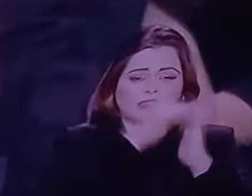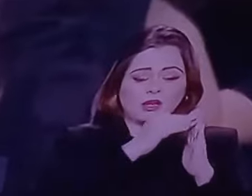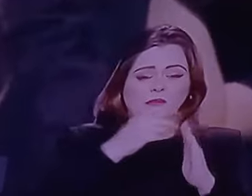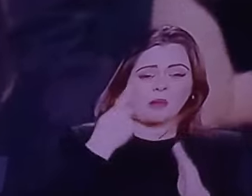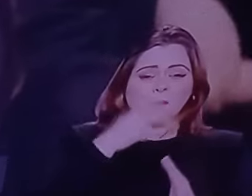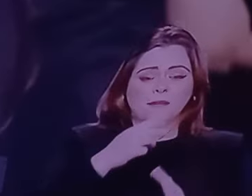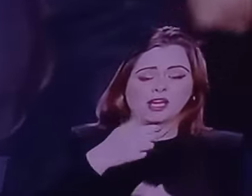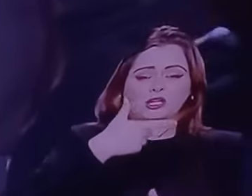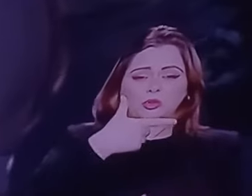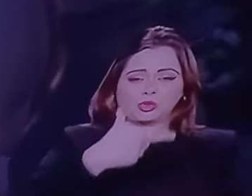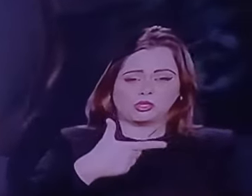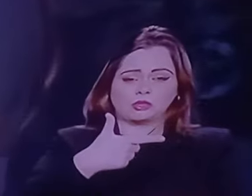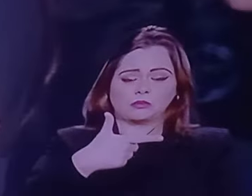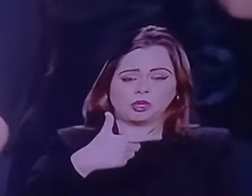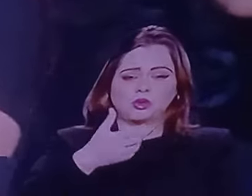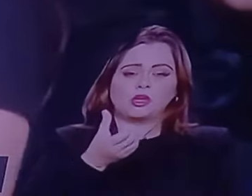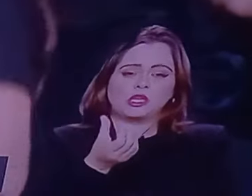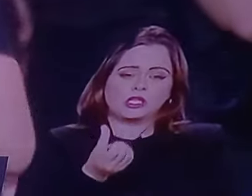para